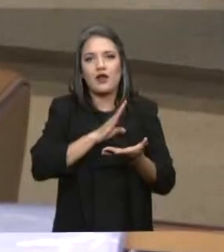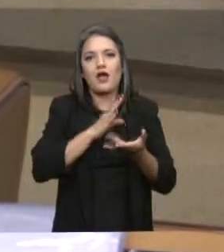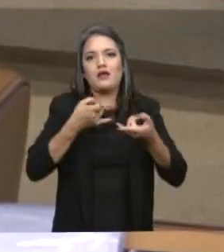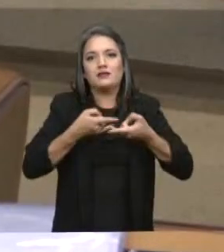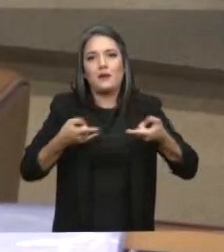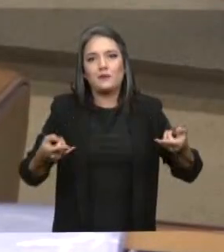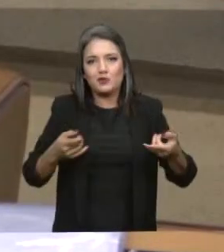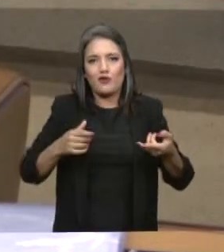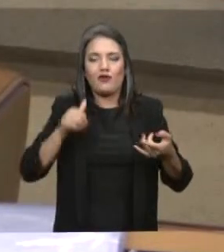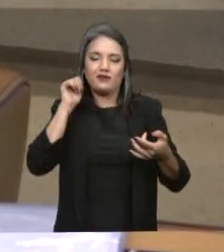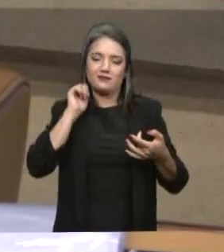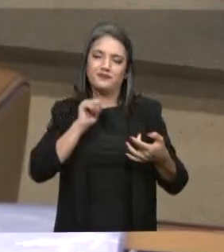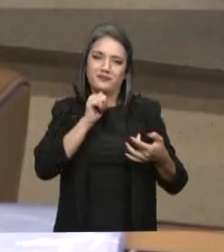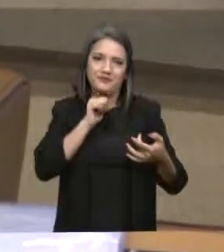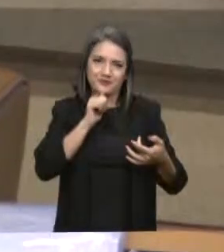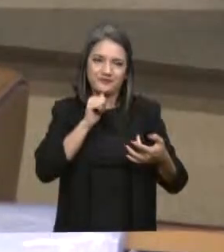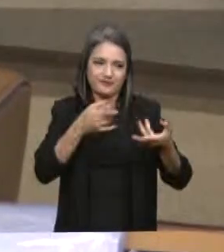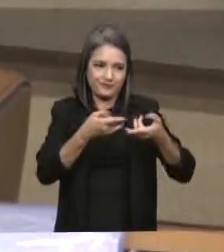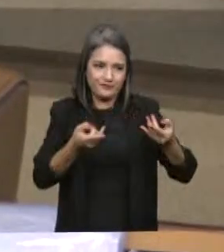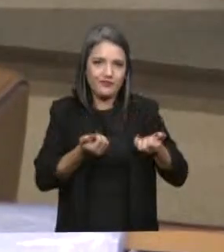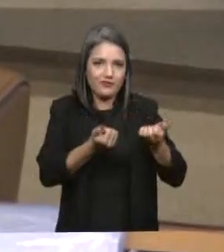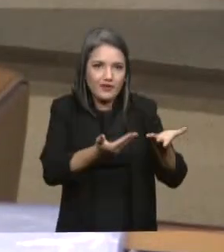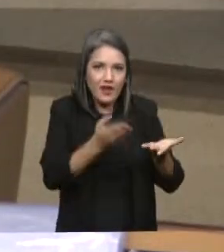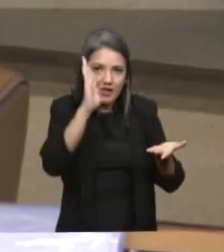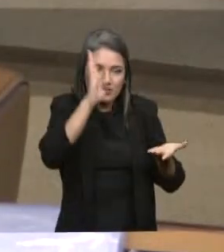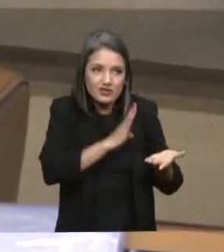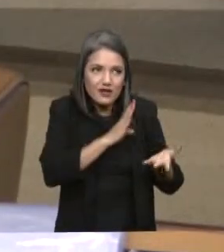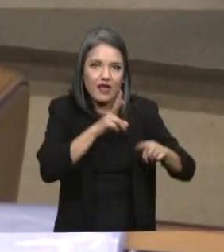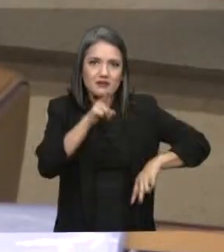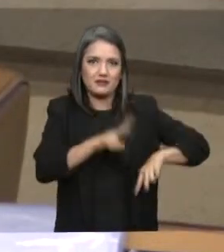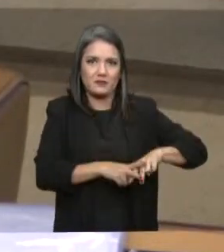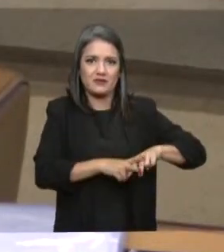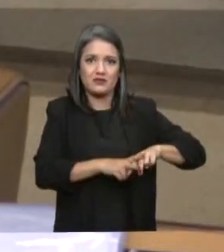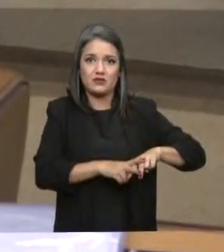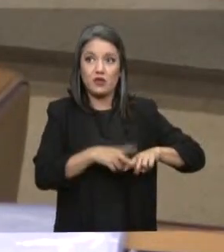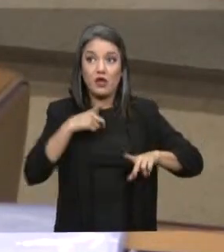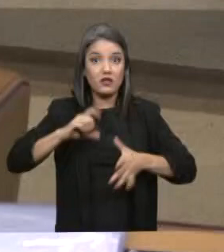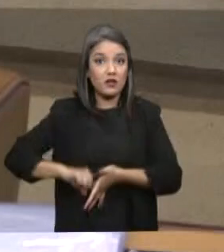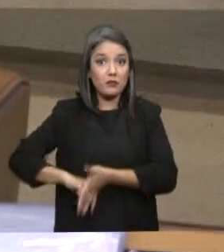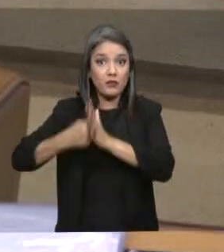sobre os envolvidos nos atos antidemocráticos de hoje de Janeiro